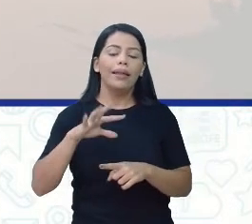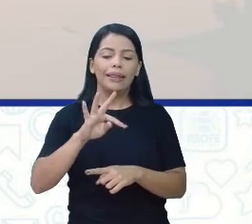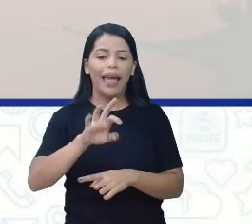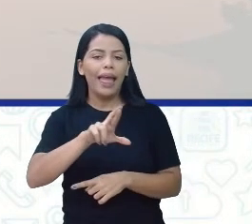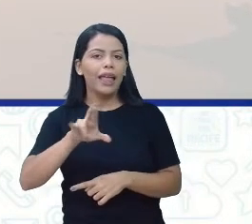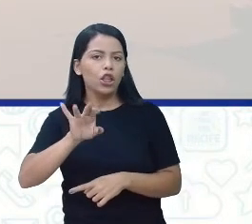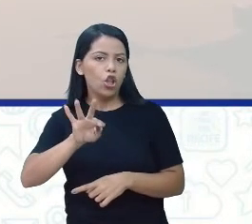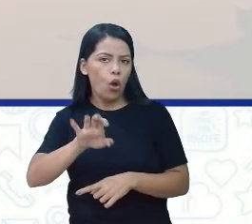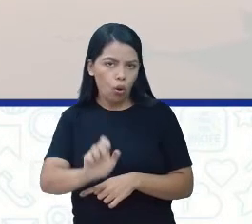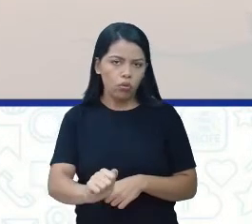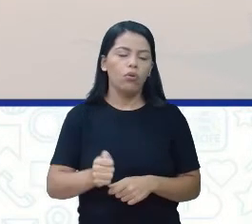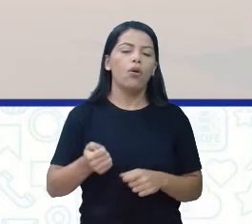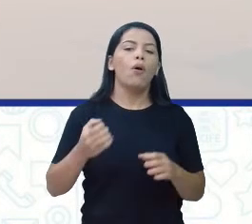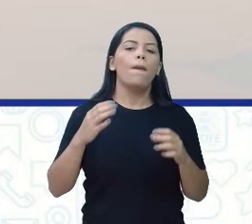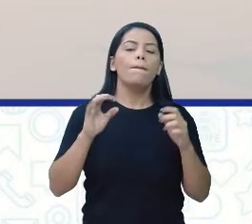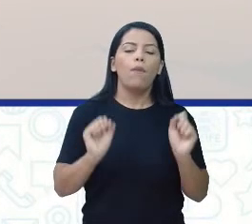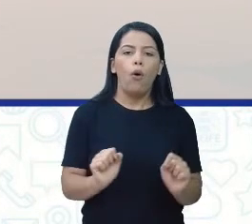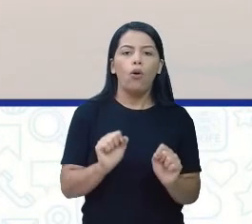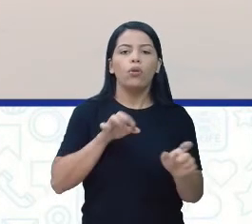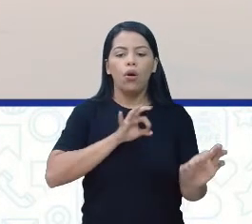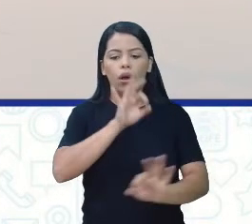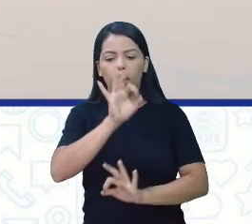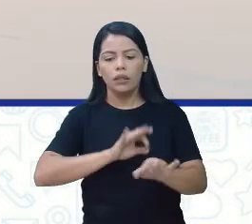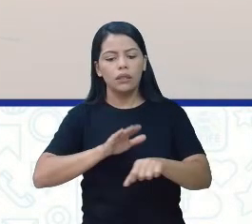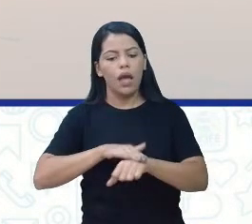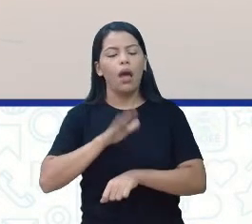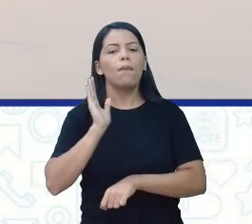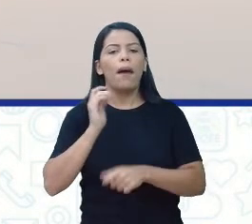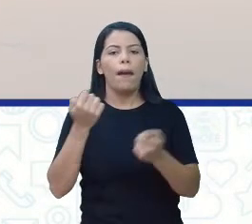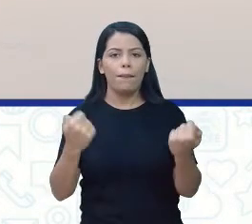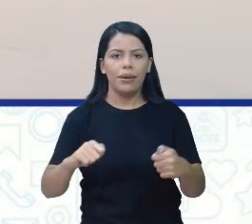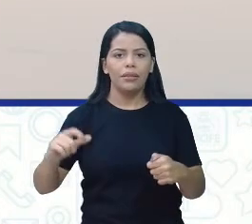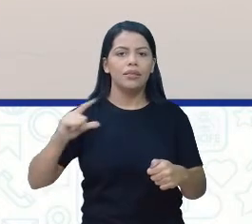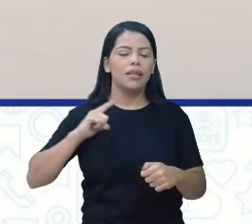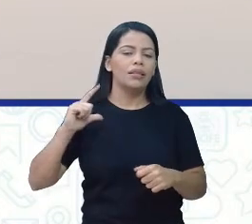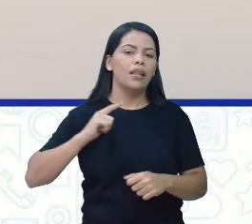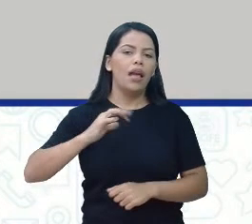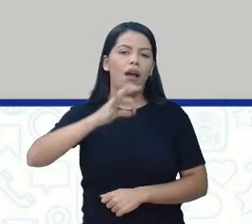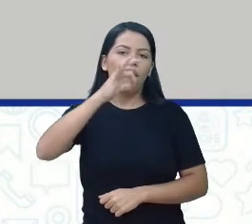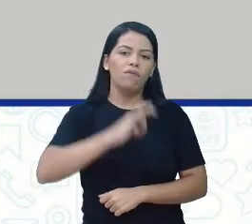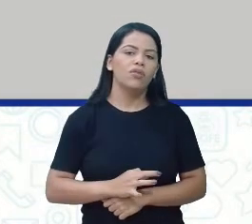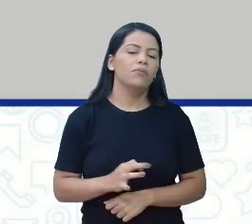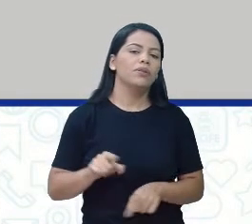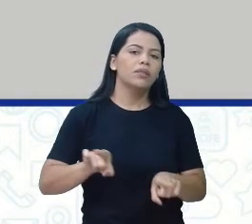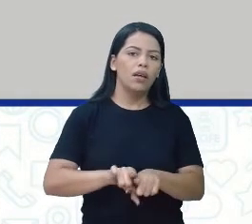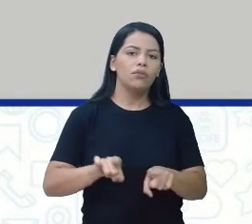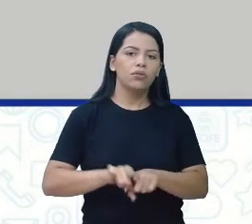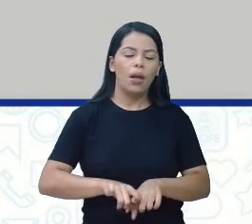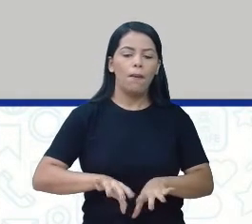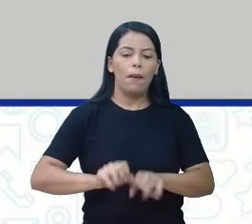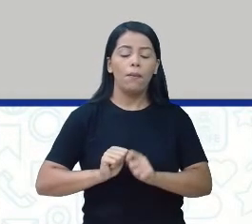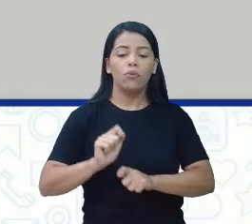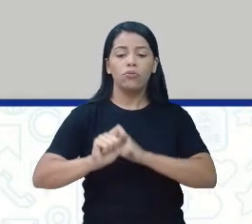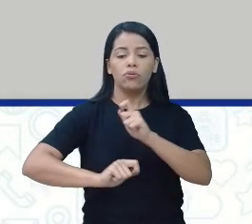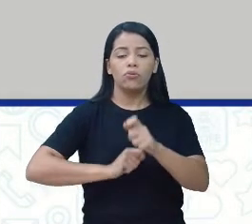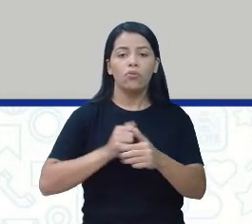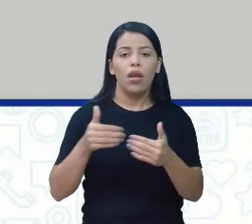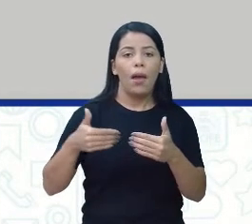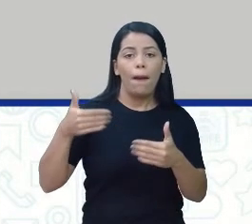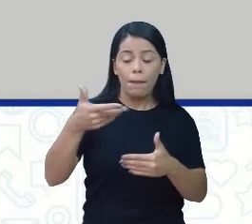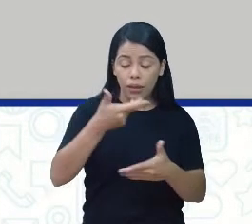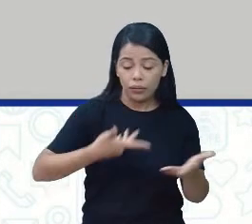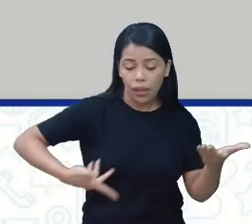seja estruturado, mais do que isso, são necessárias a sua afirmação e a apropriação a partir de uma relação